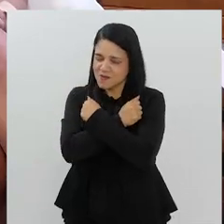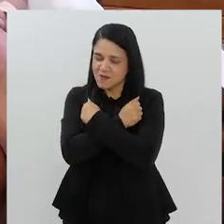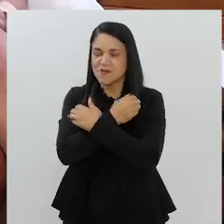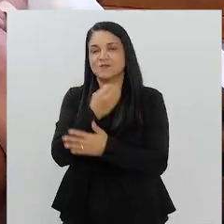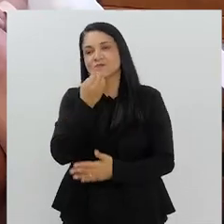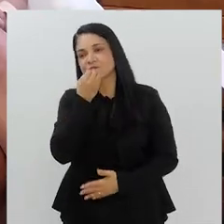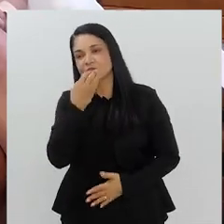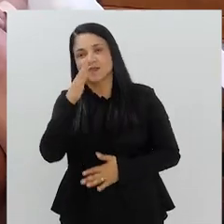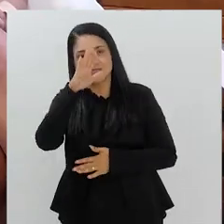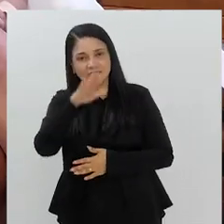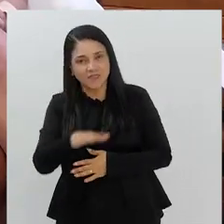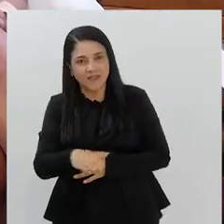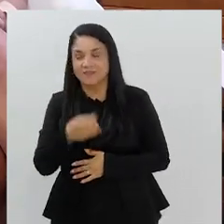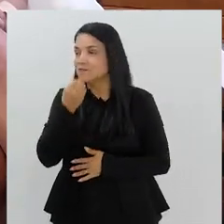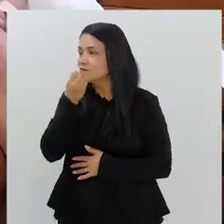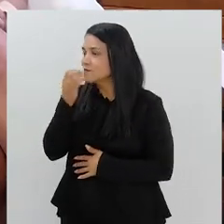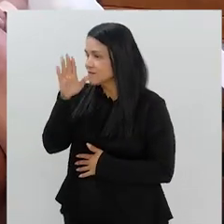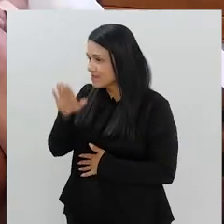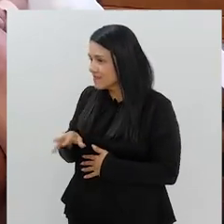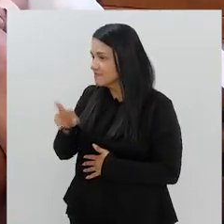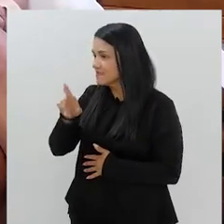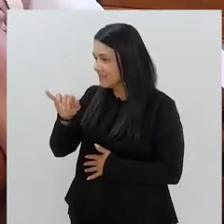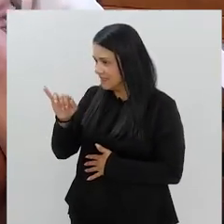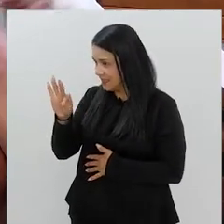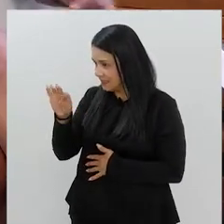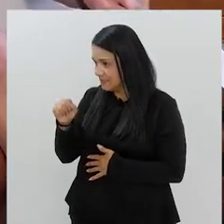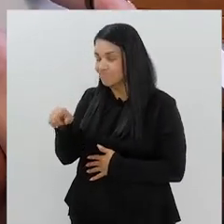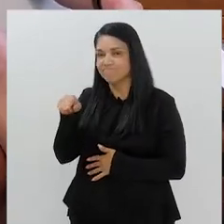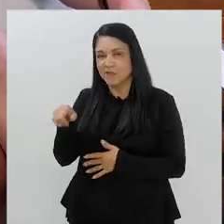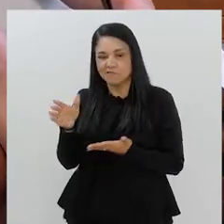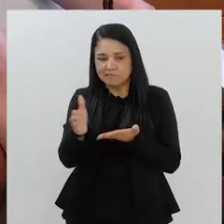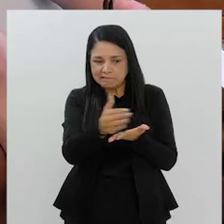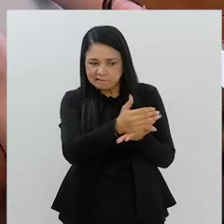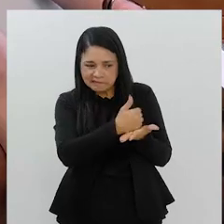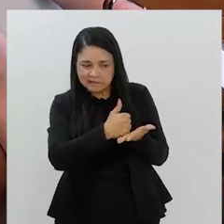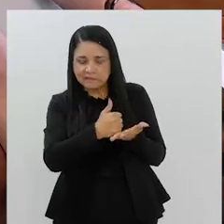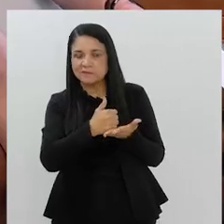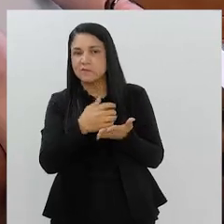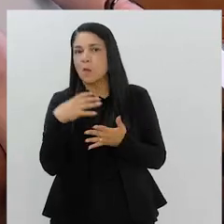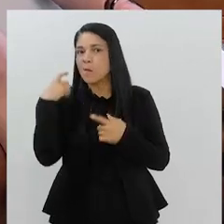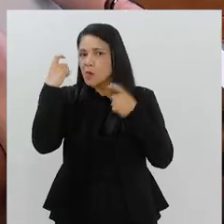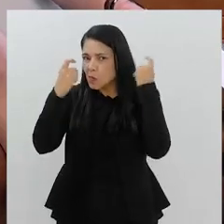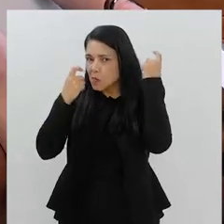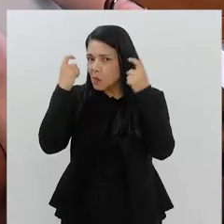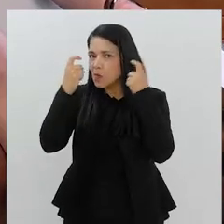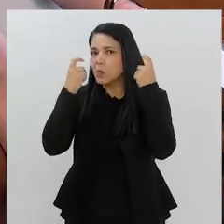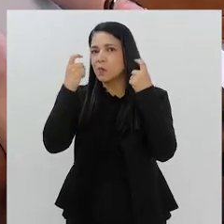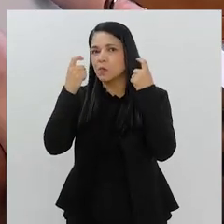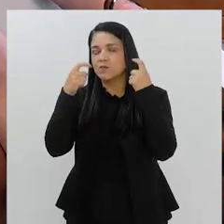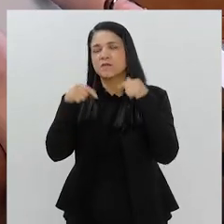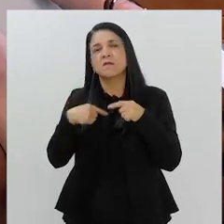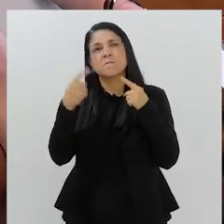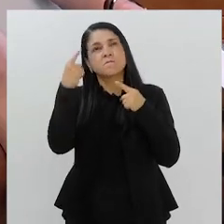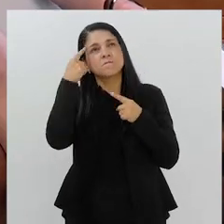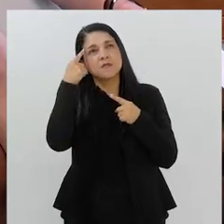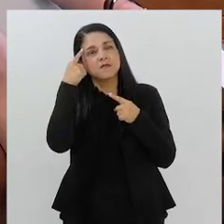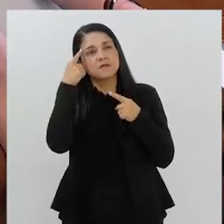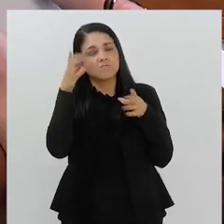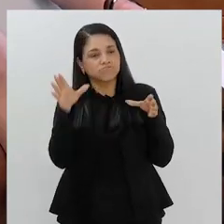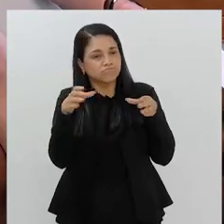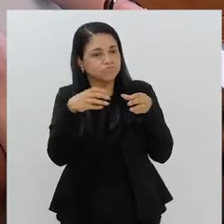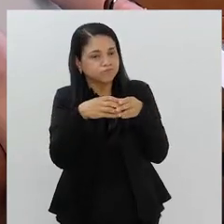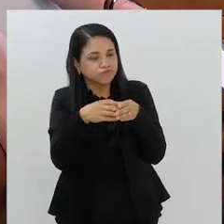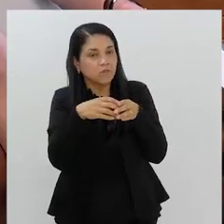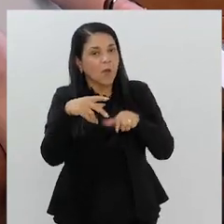abraço boa tarde a você Boa tarde querida Rita é um dado alarmante né quer dizer se a gente pensar o